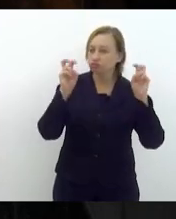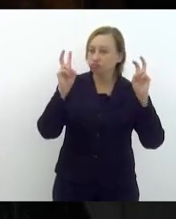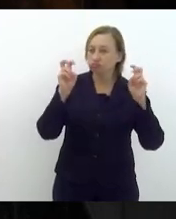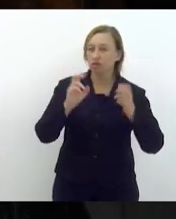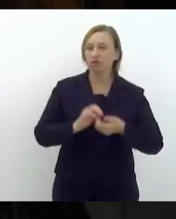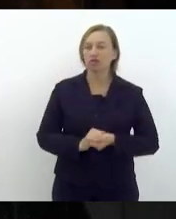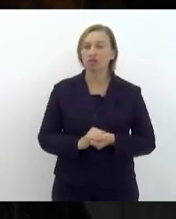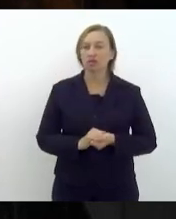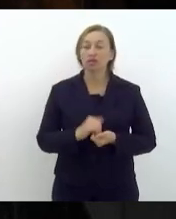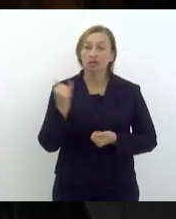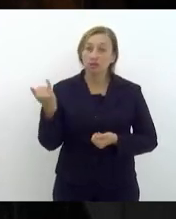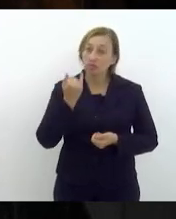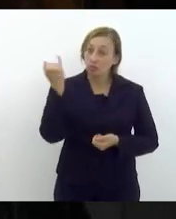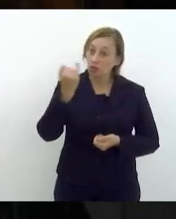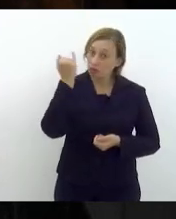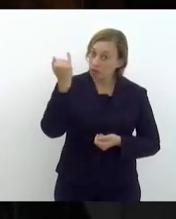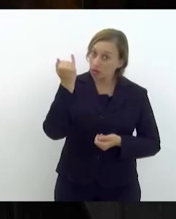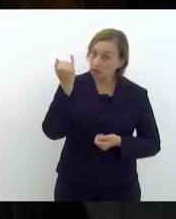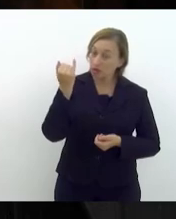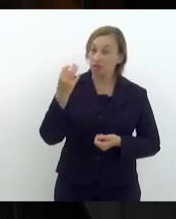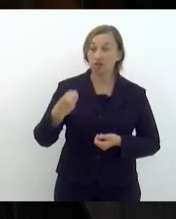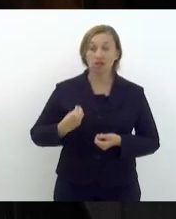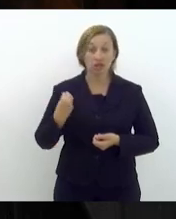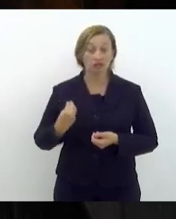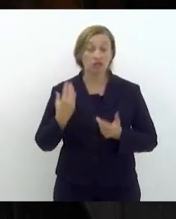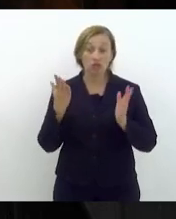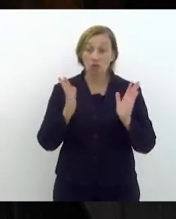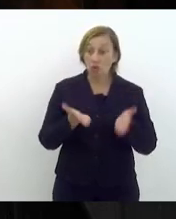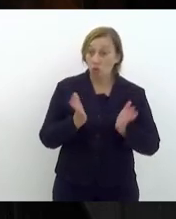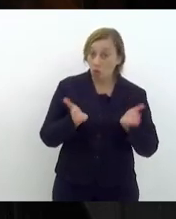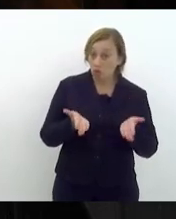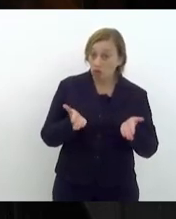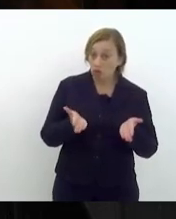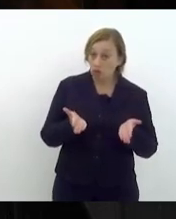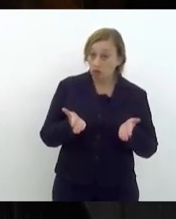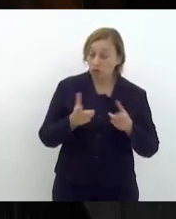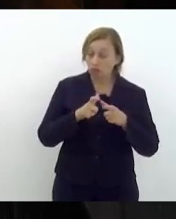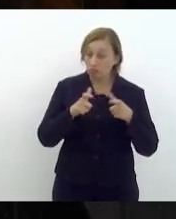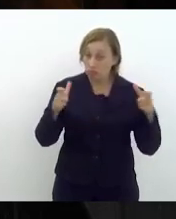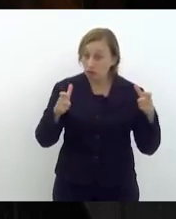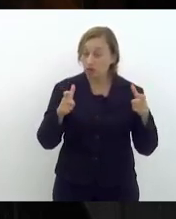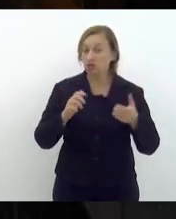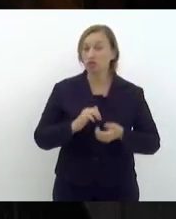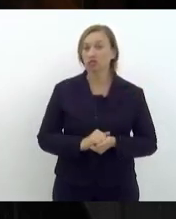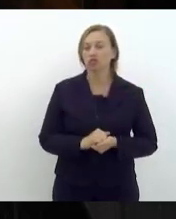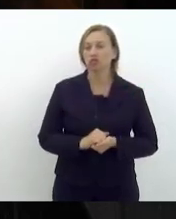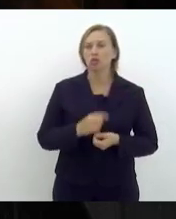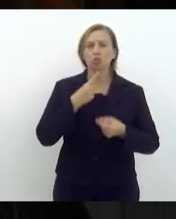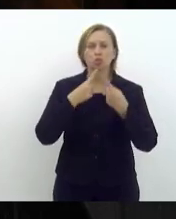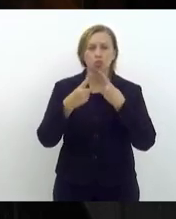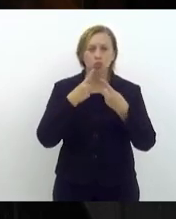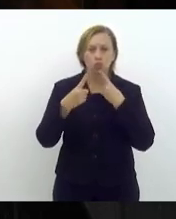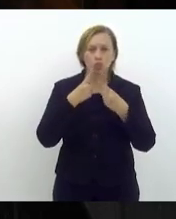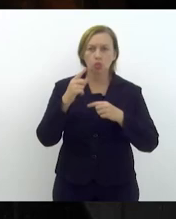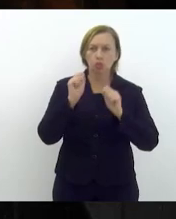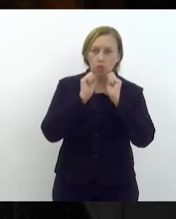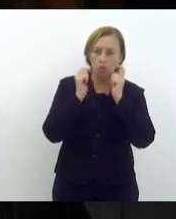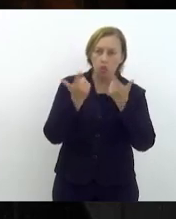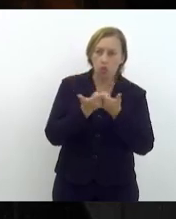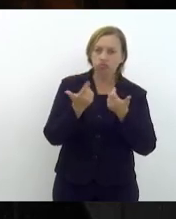extremamente importante e que a gente vive ele hoje de uma maneira muito intensa a gente vem discutindo aqui na alerj